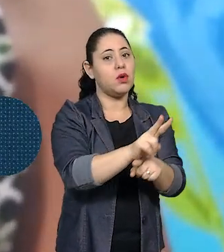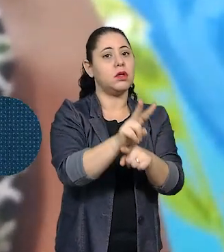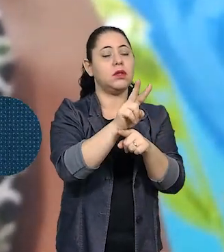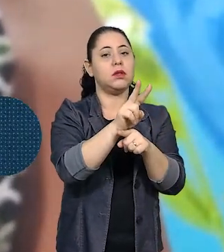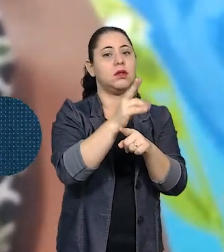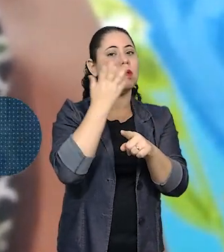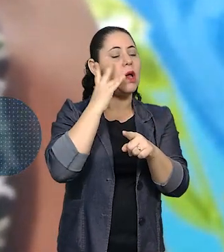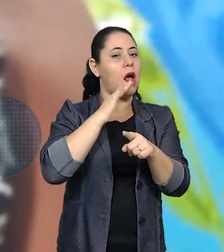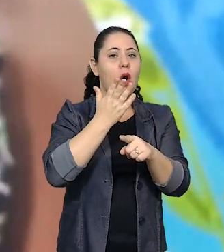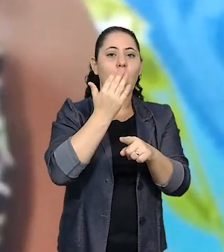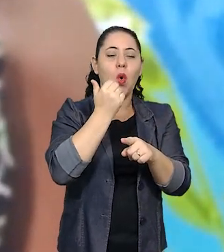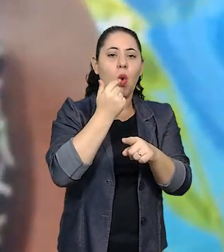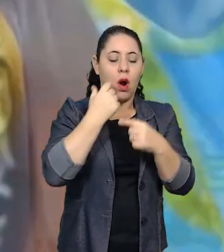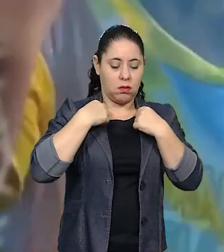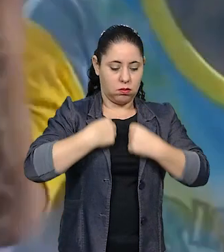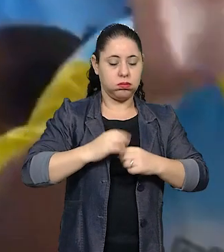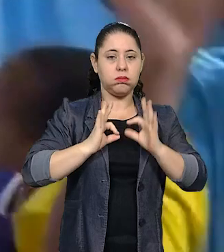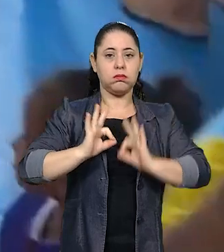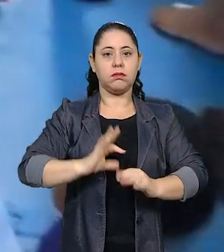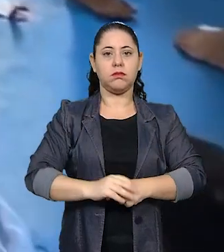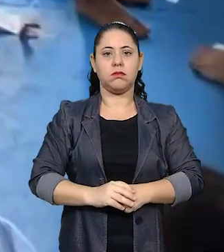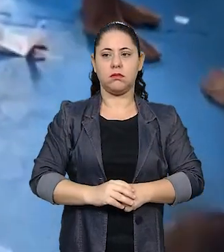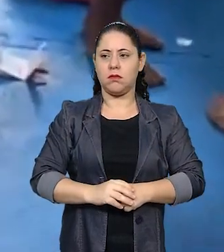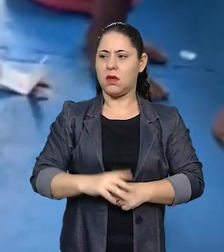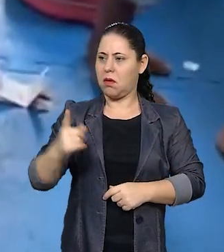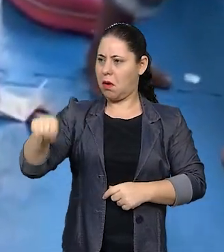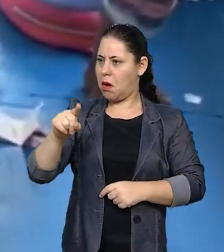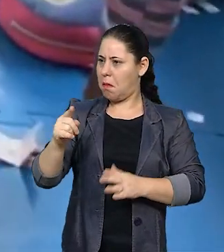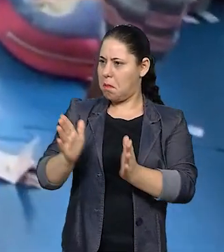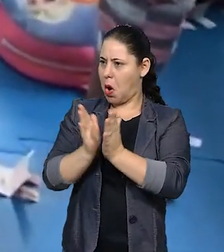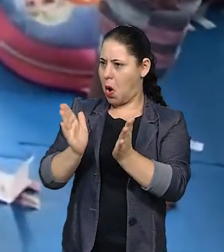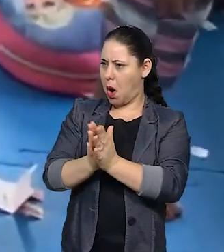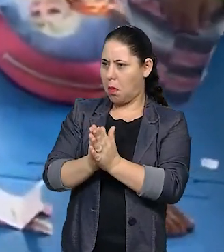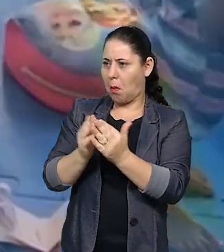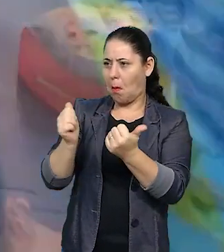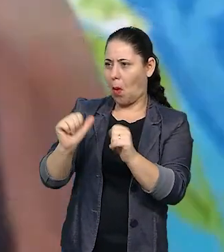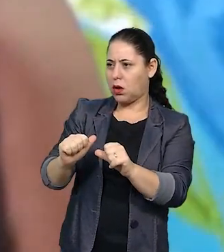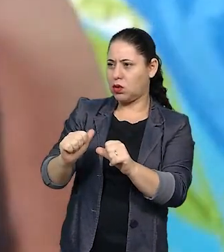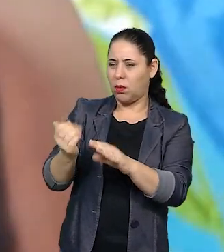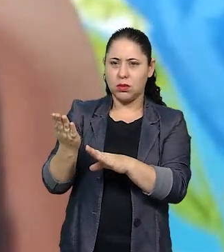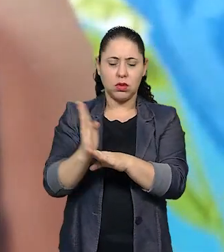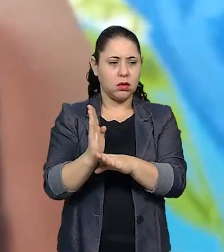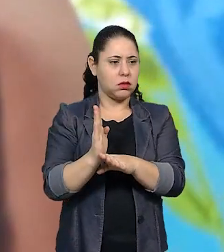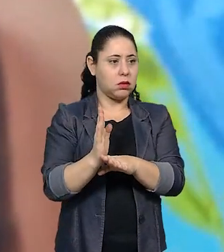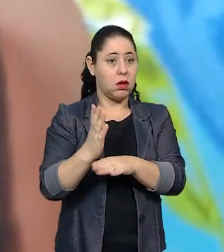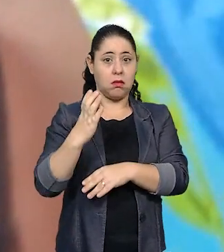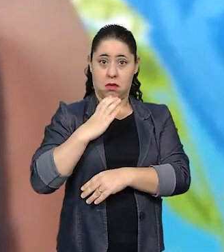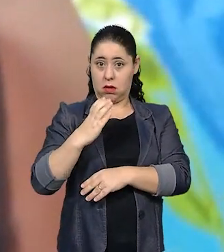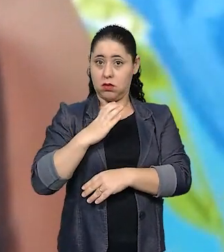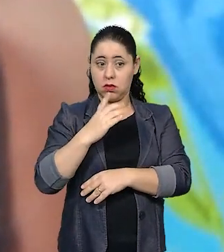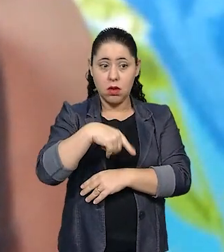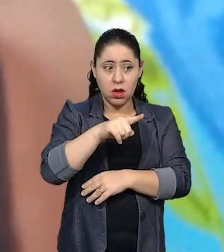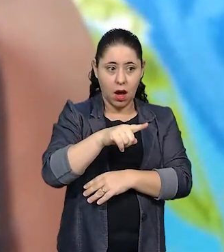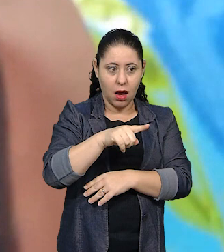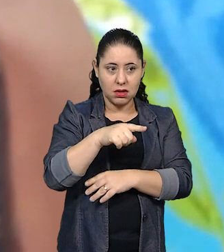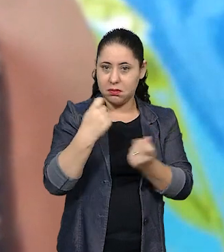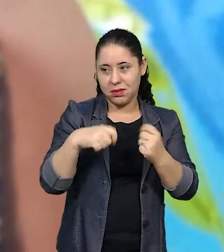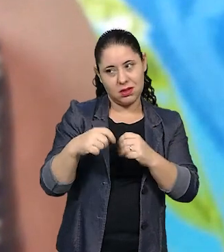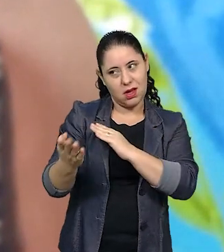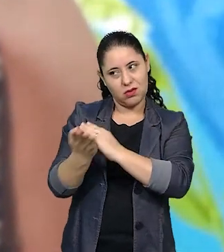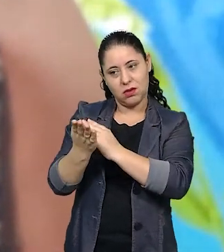ser para alfabetizar a criança, é para guardar a criança, proteger a criança, alimentar, vestir e